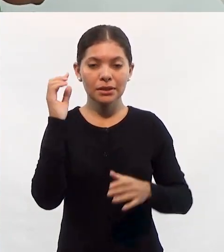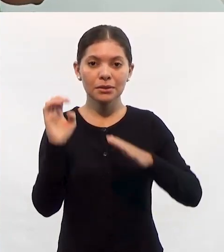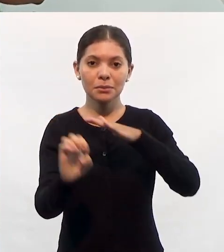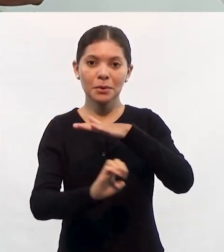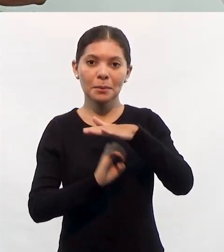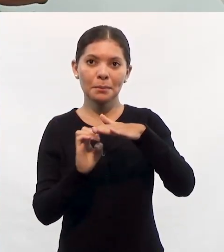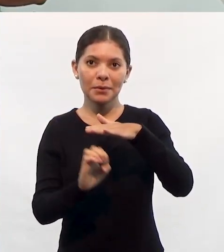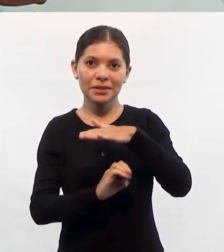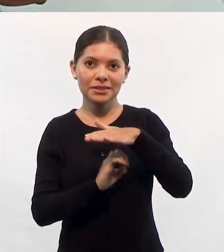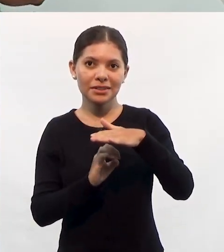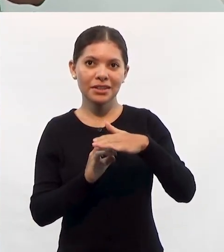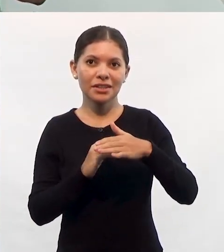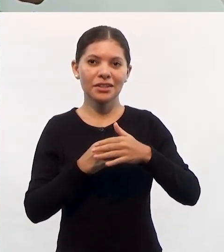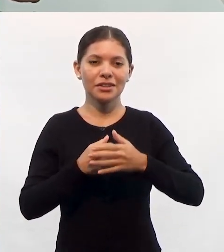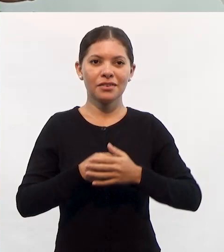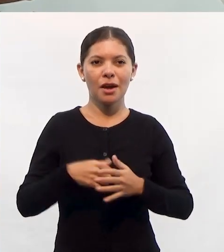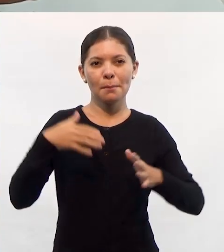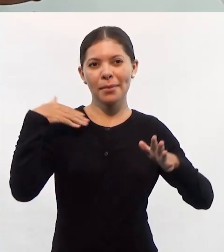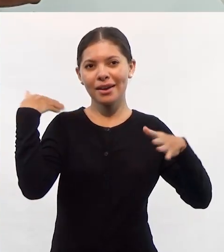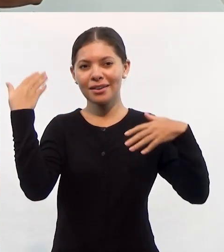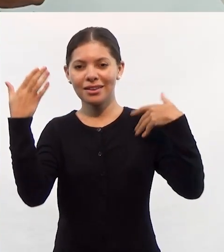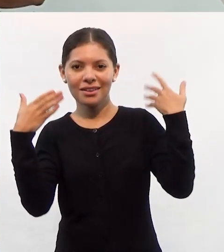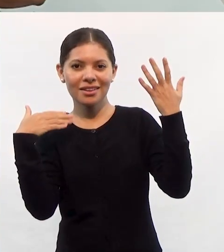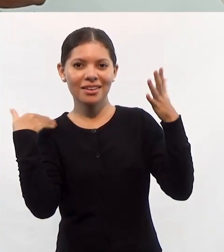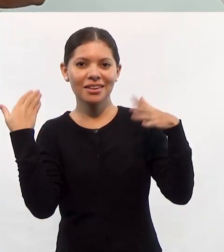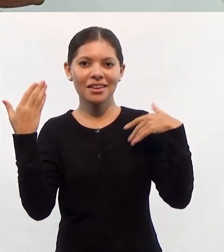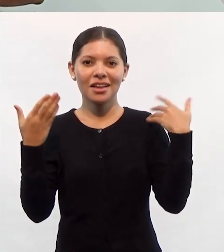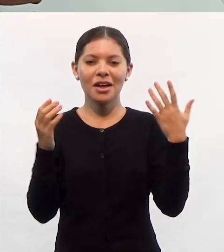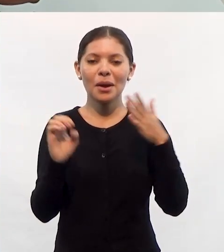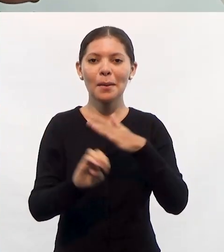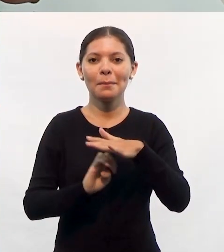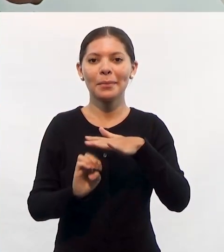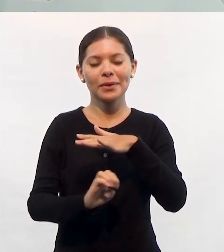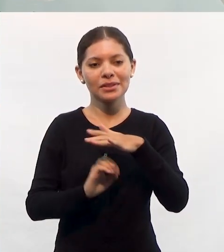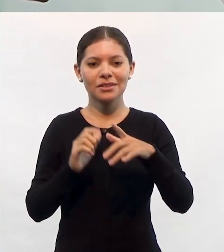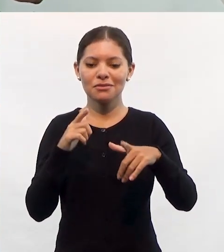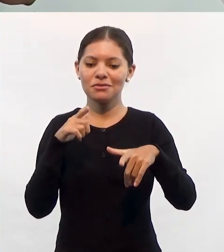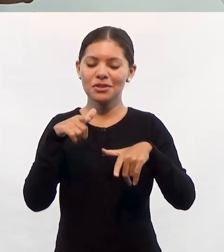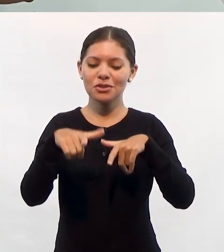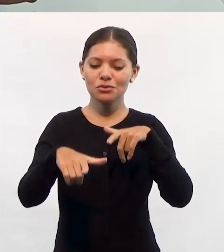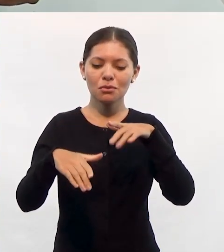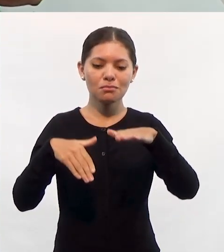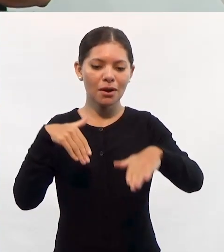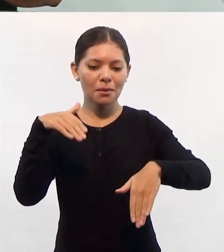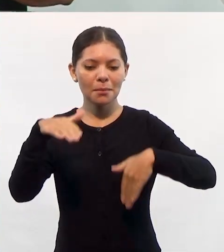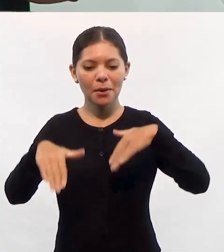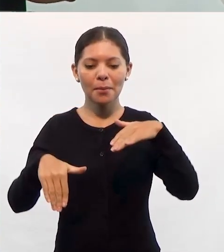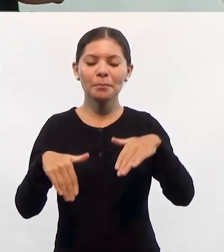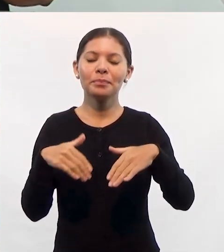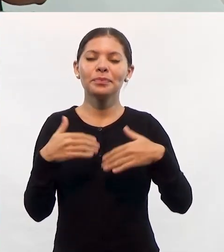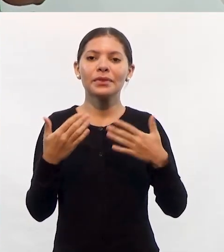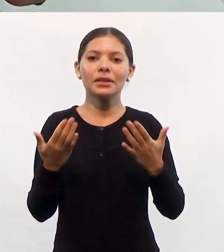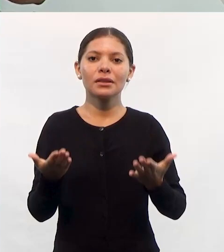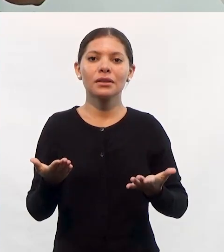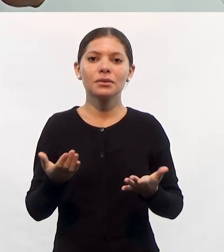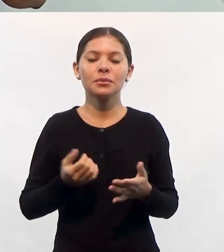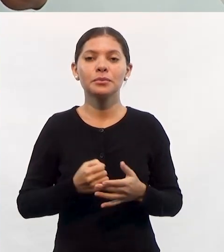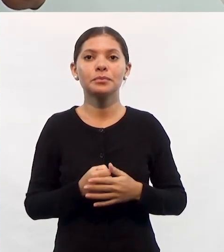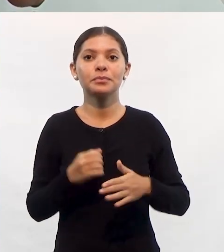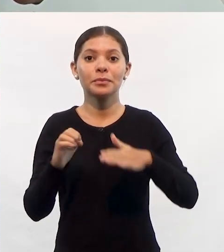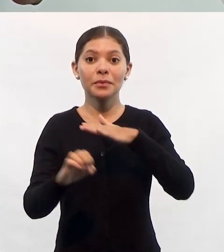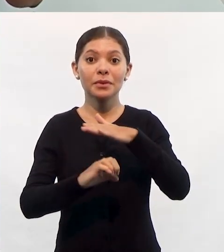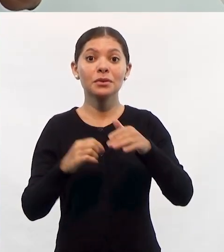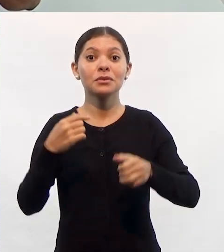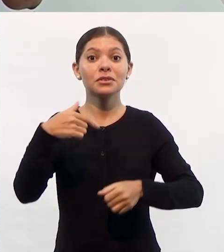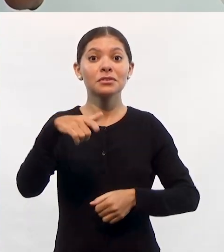numa empresa de turismo que realiza passeios realiza serviço de mergulho então a empresa que